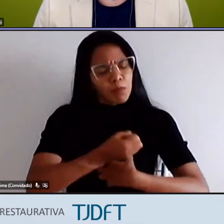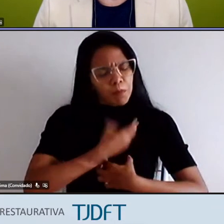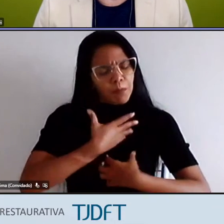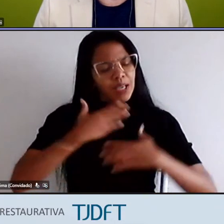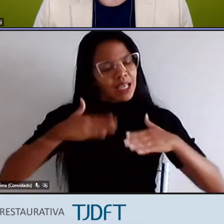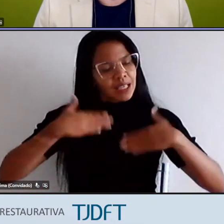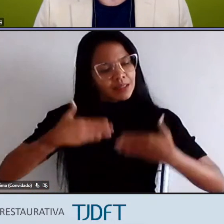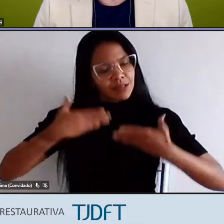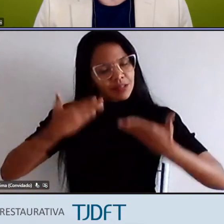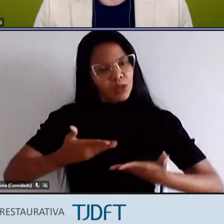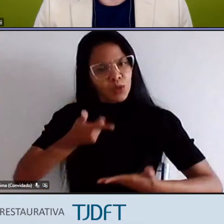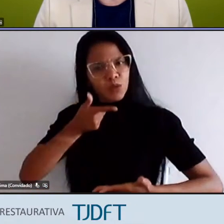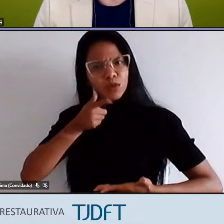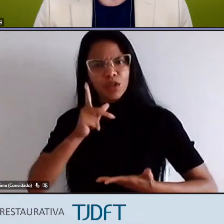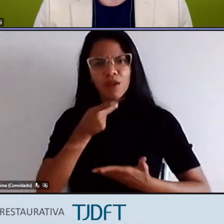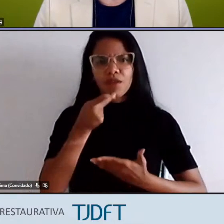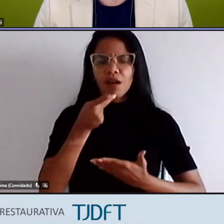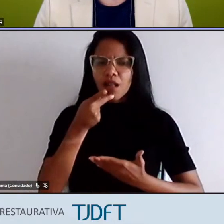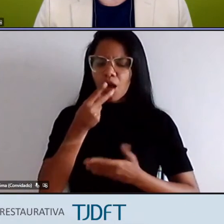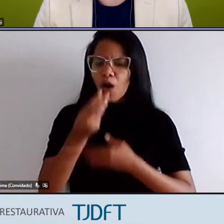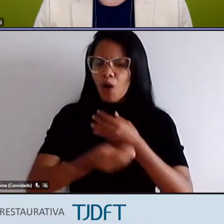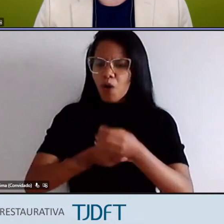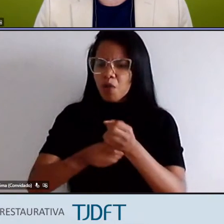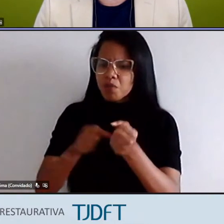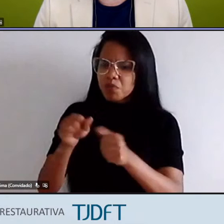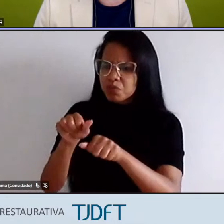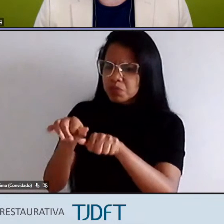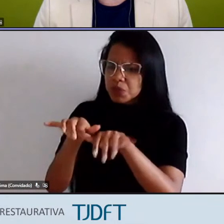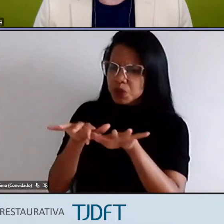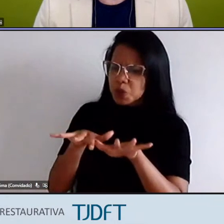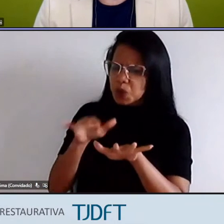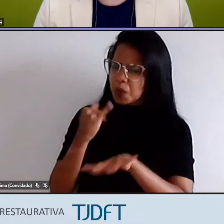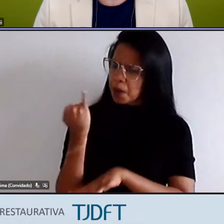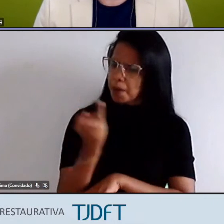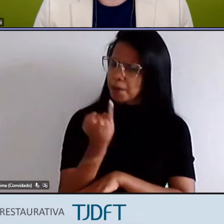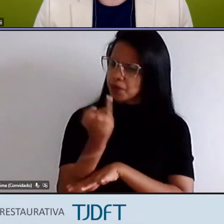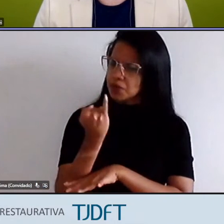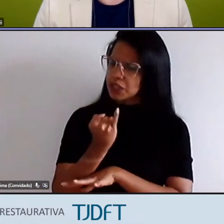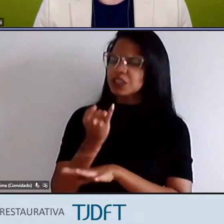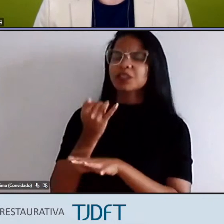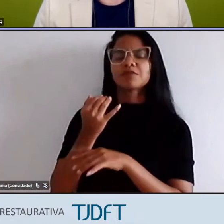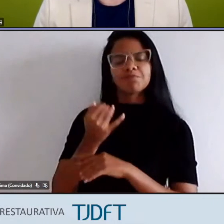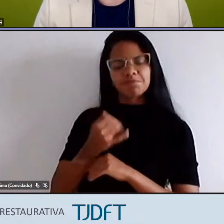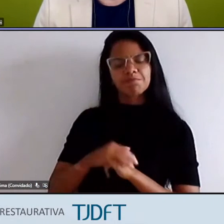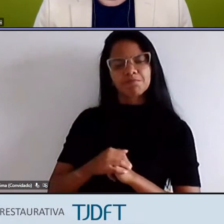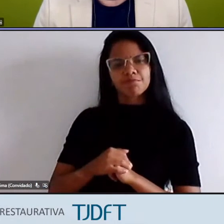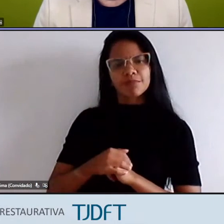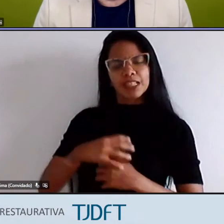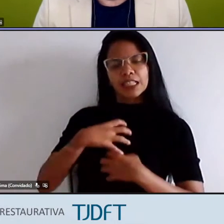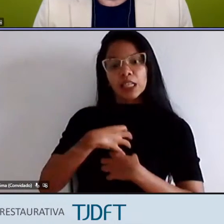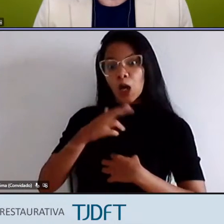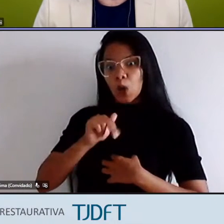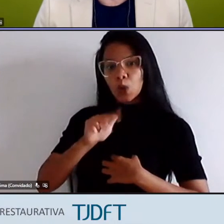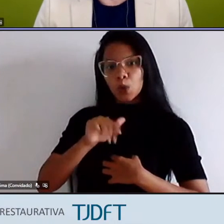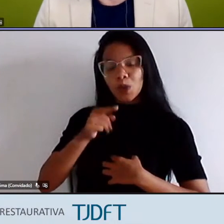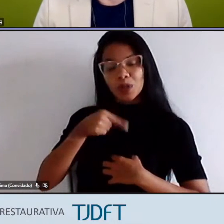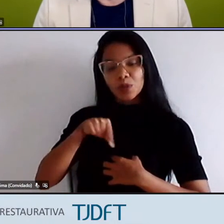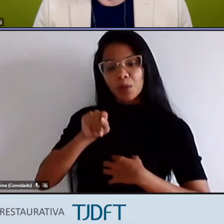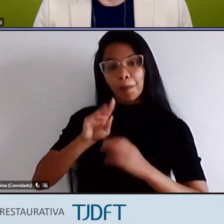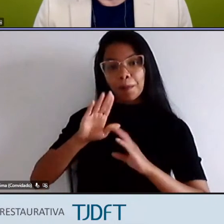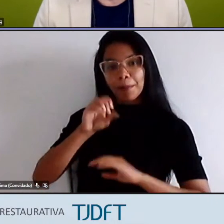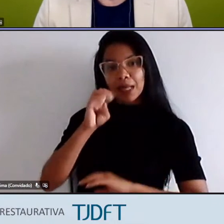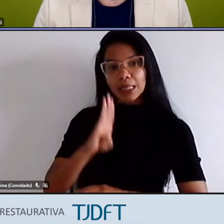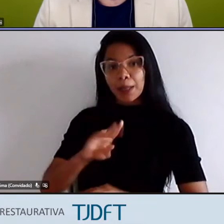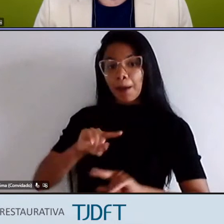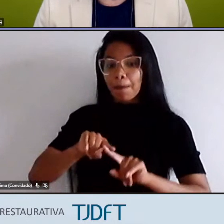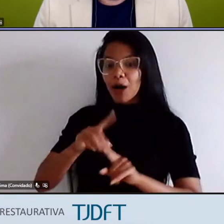podendo falar para um grupo tão prestigioso de pessoas, né, de pessoas tão importantes. E ele sente nunca ter podido estar no Brasil, mas nós vamos com certeza